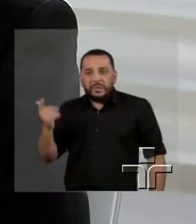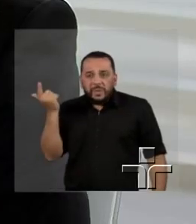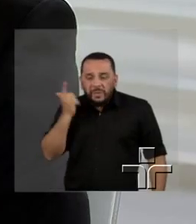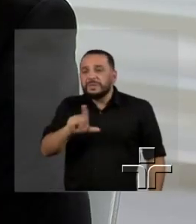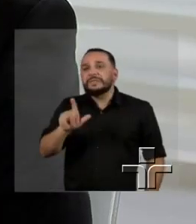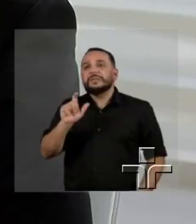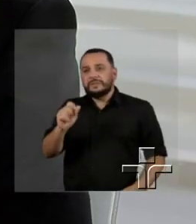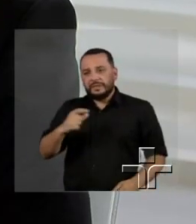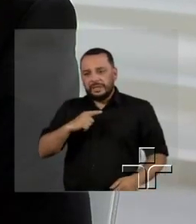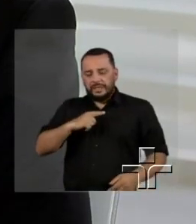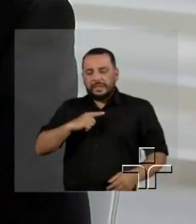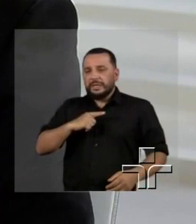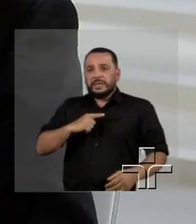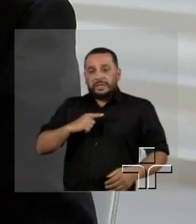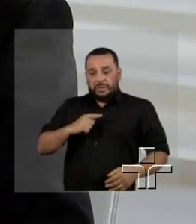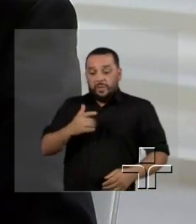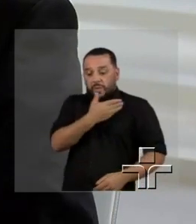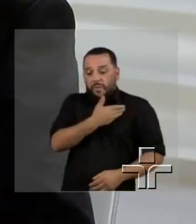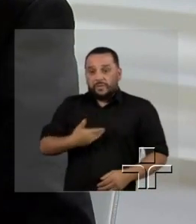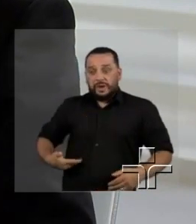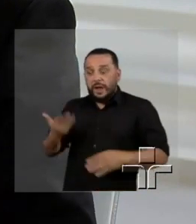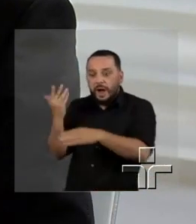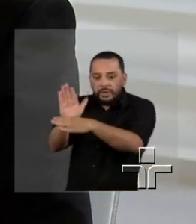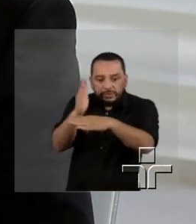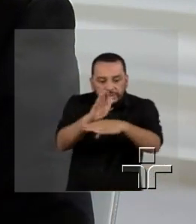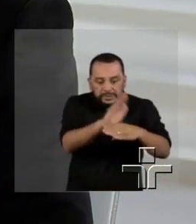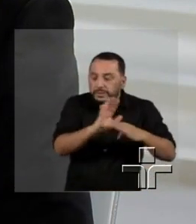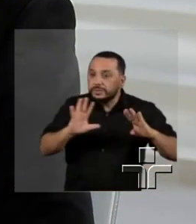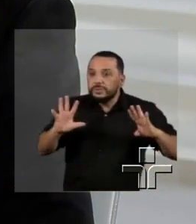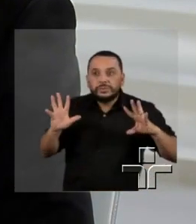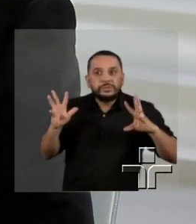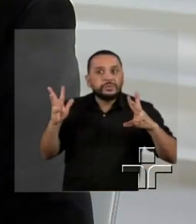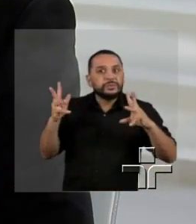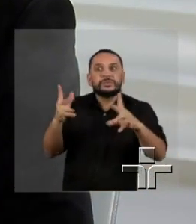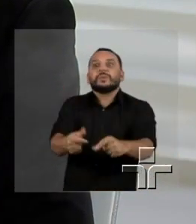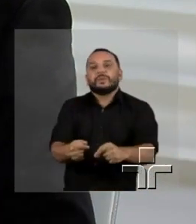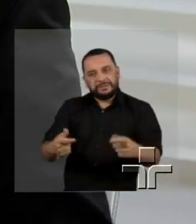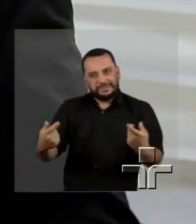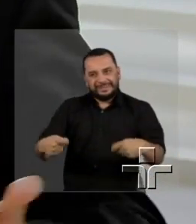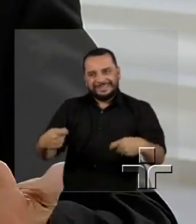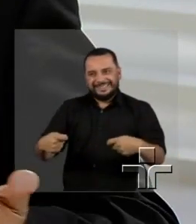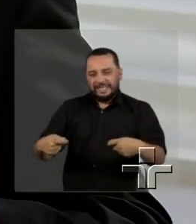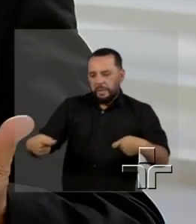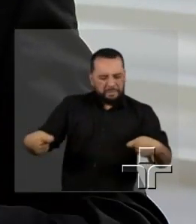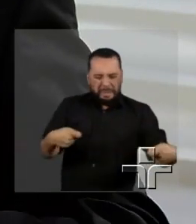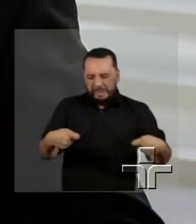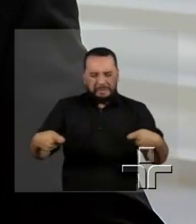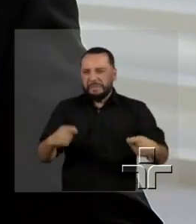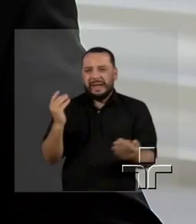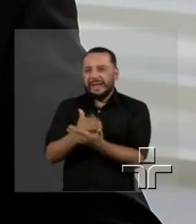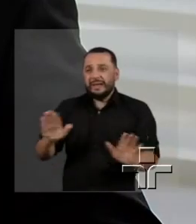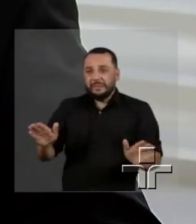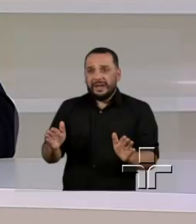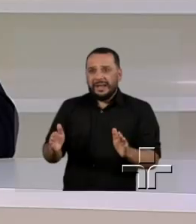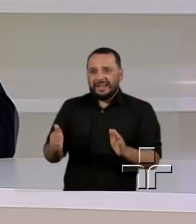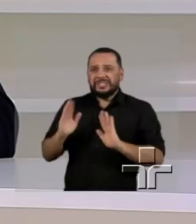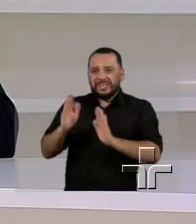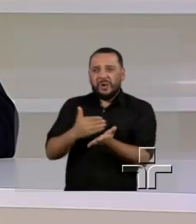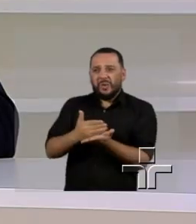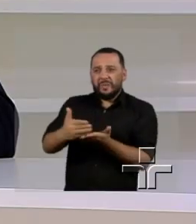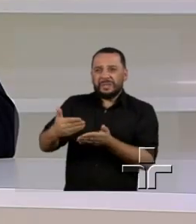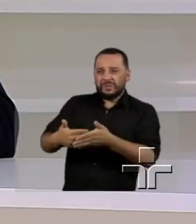elementos do Conselho de Segurança, etc. Então, e aqui no Brasil também não é complicado de lidar com o Congresso nem com parlamentares. Eu não